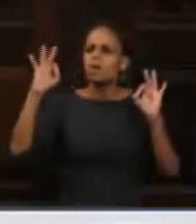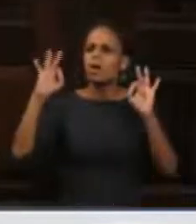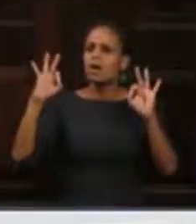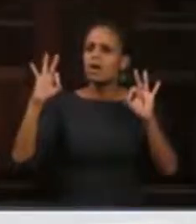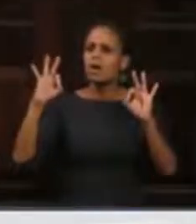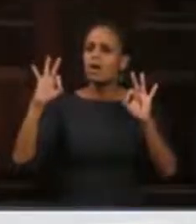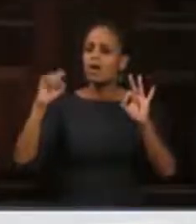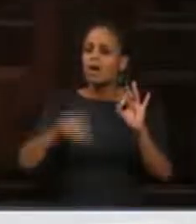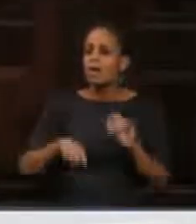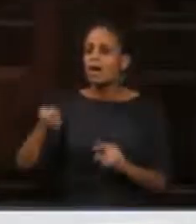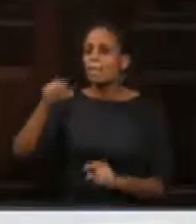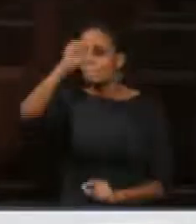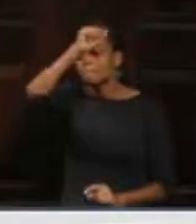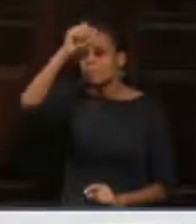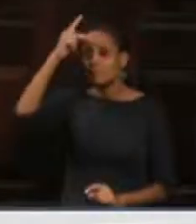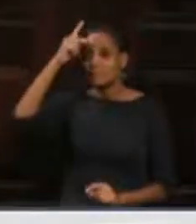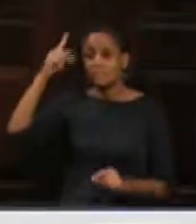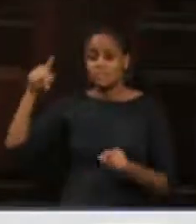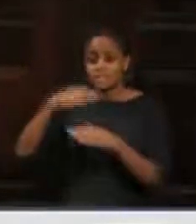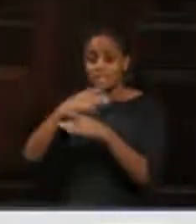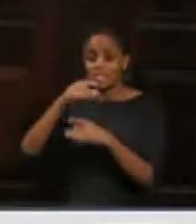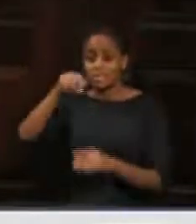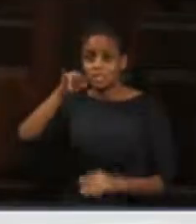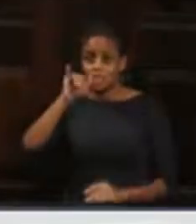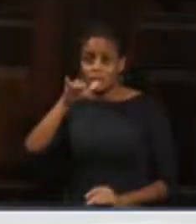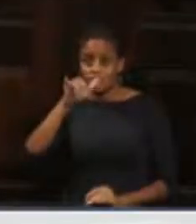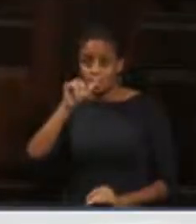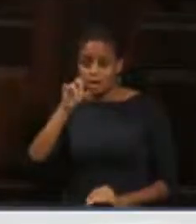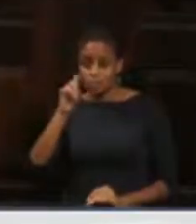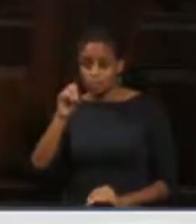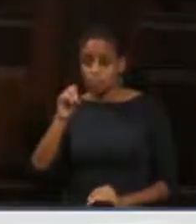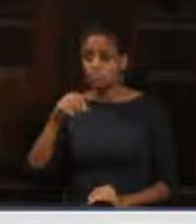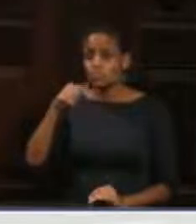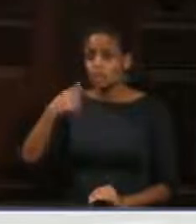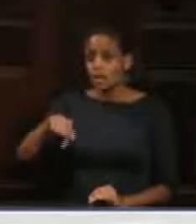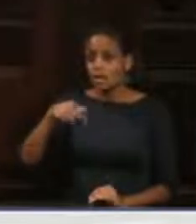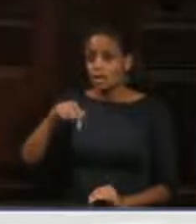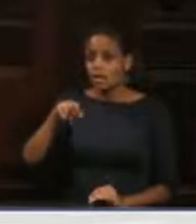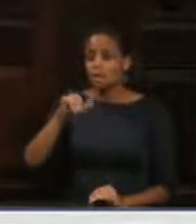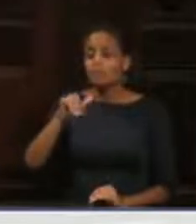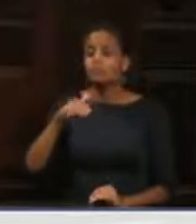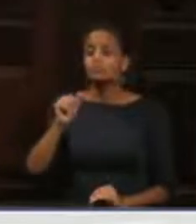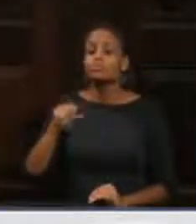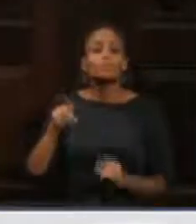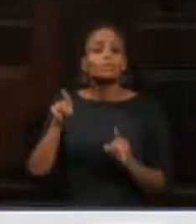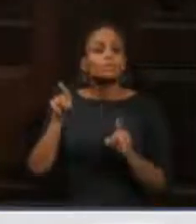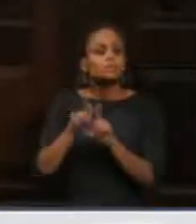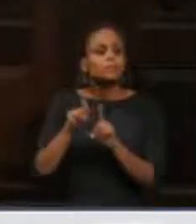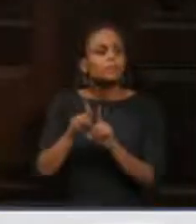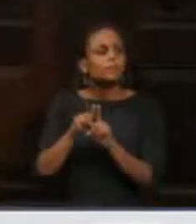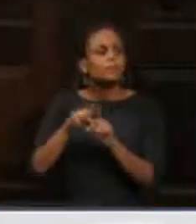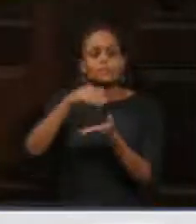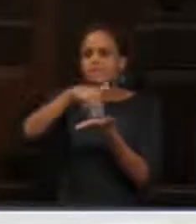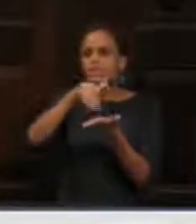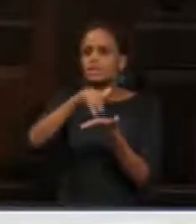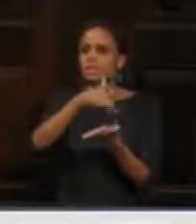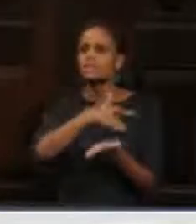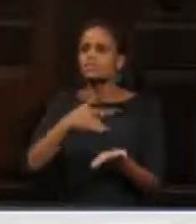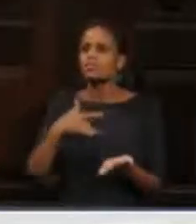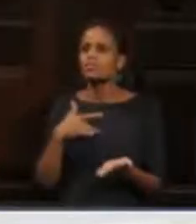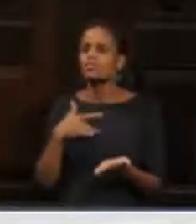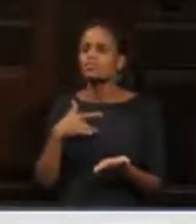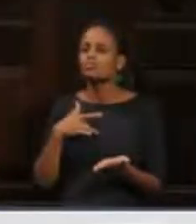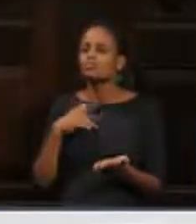cidade de Queimados, o vice-prefeito e a secretária de saúde foram lá